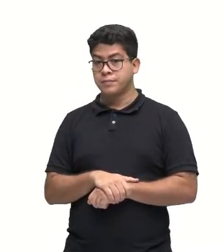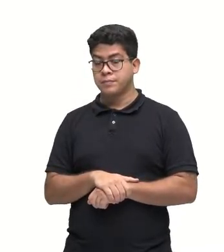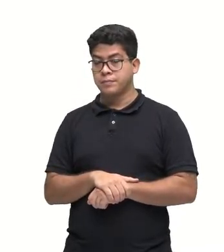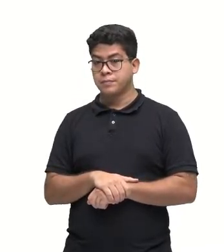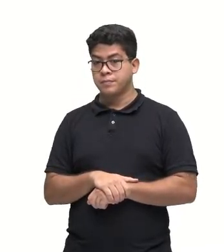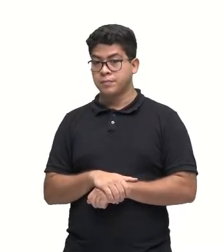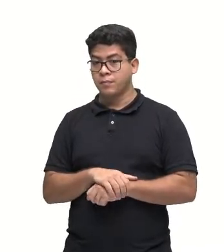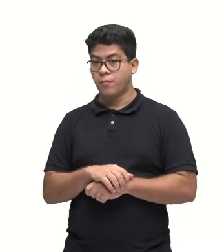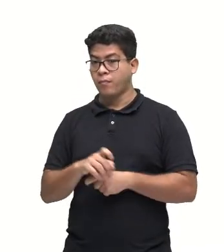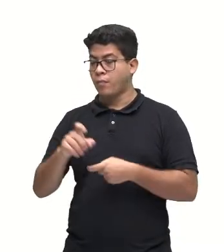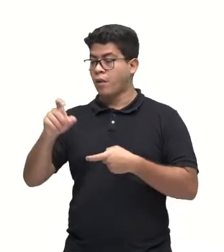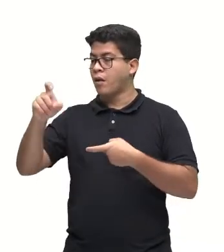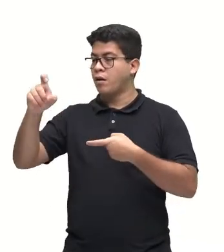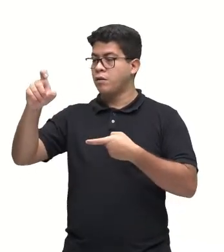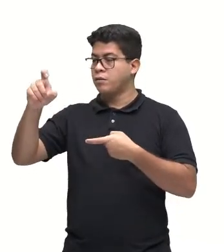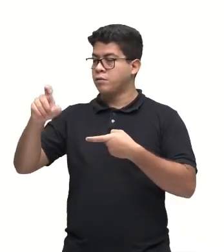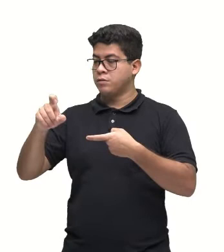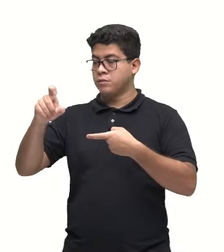vezes...